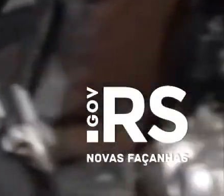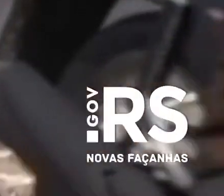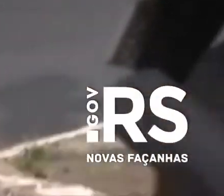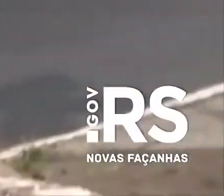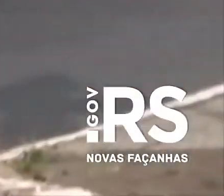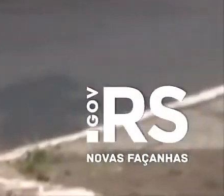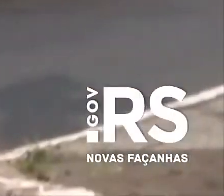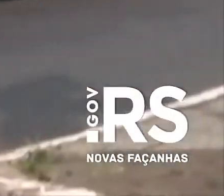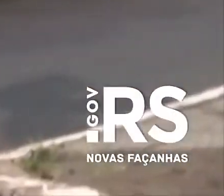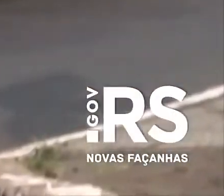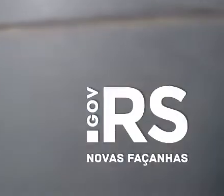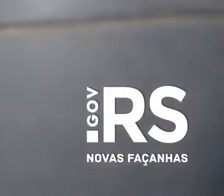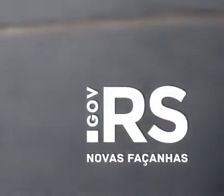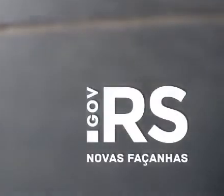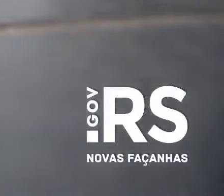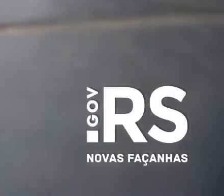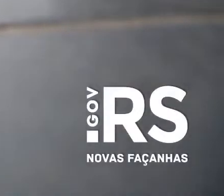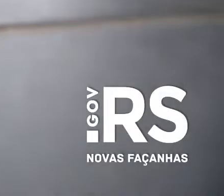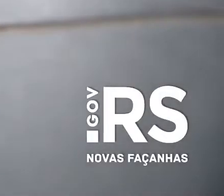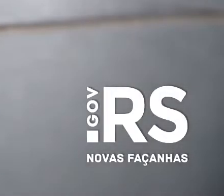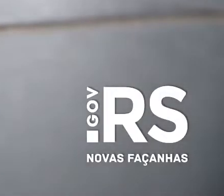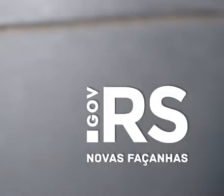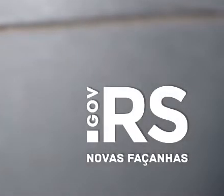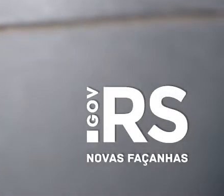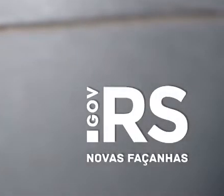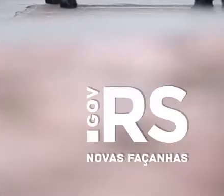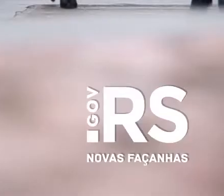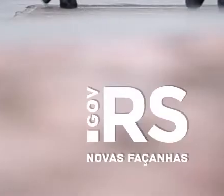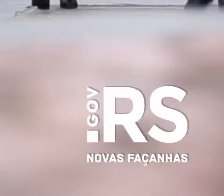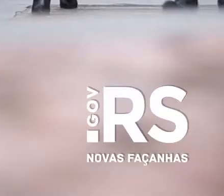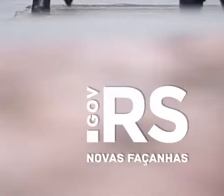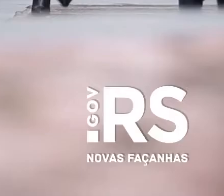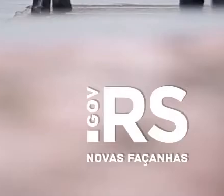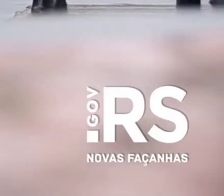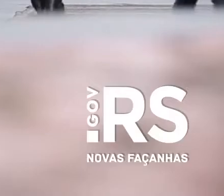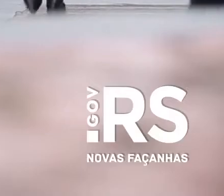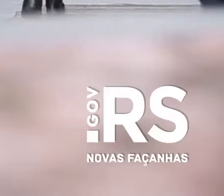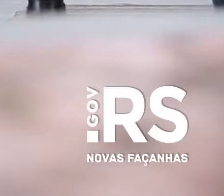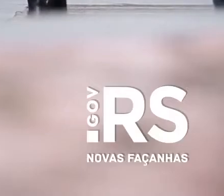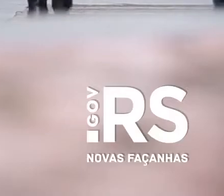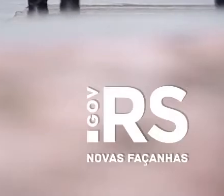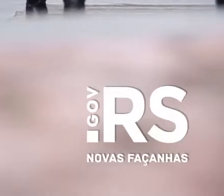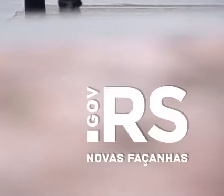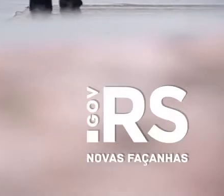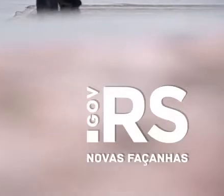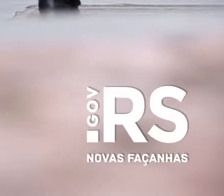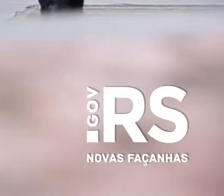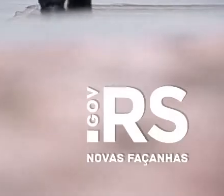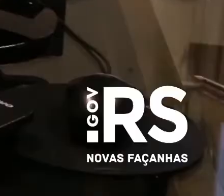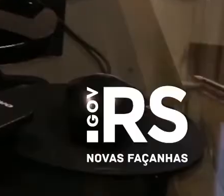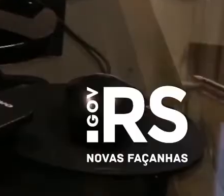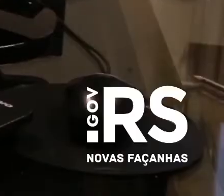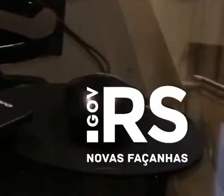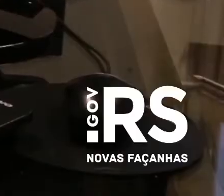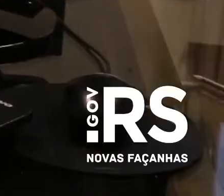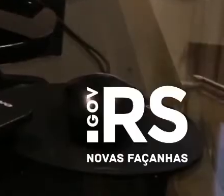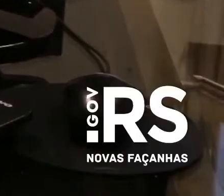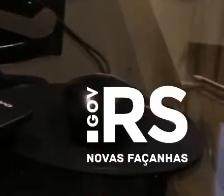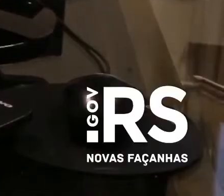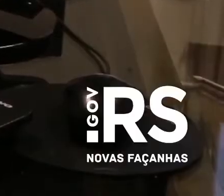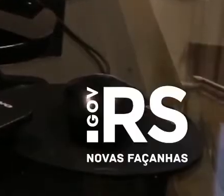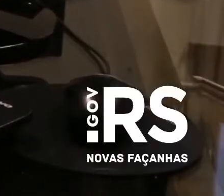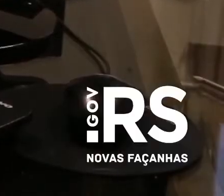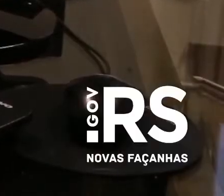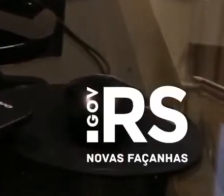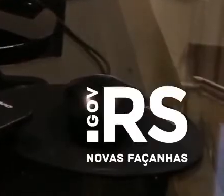Acidentes de trânsito, perda de documentos, roubos, todas essas situações geram muita dor de cabeça. Mas